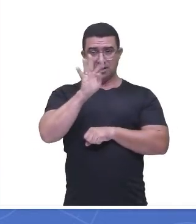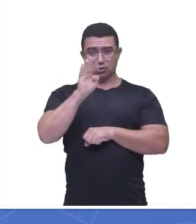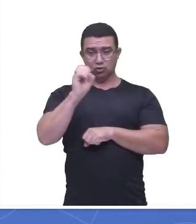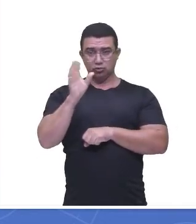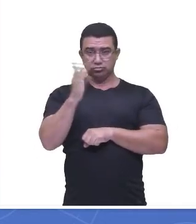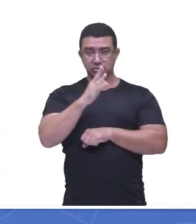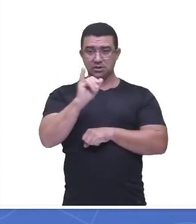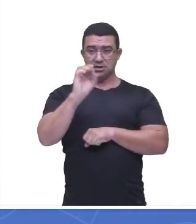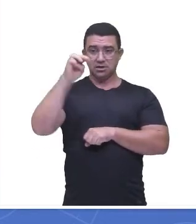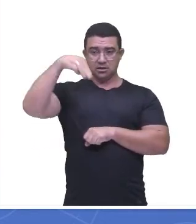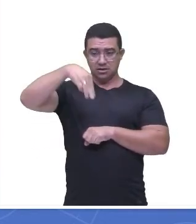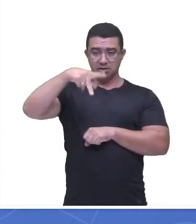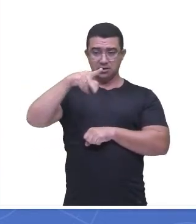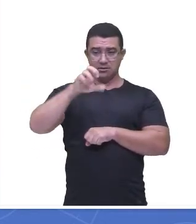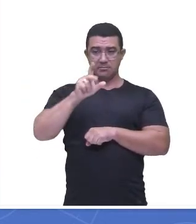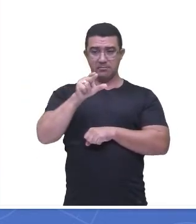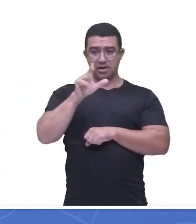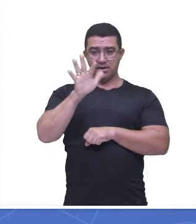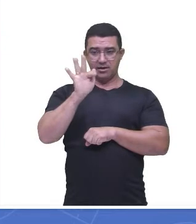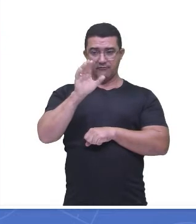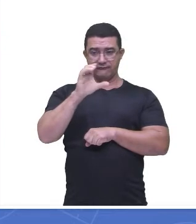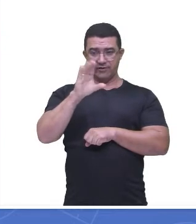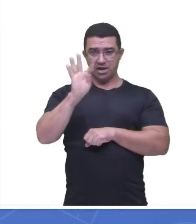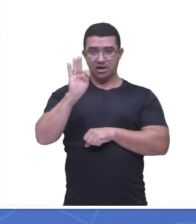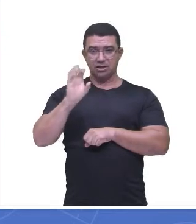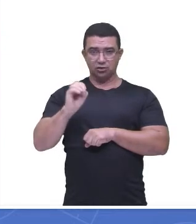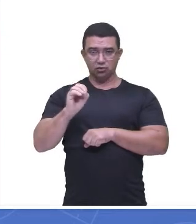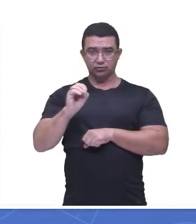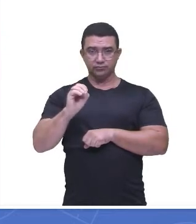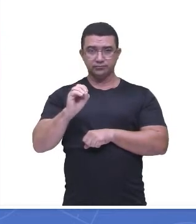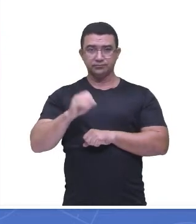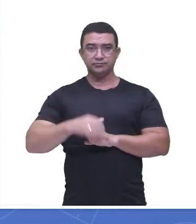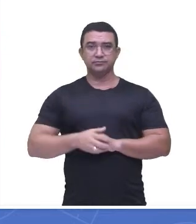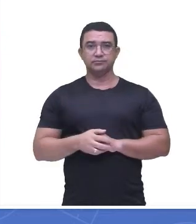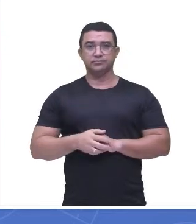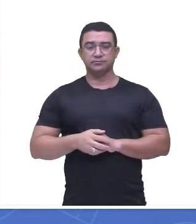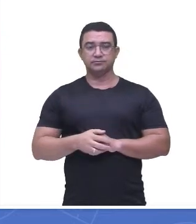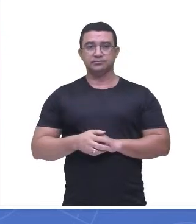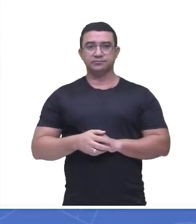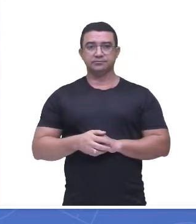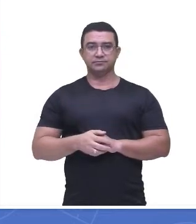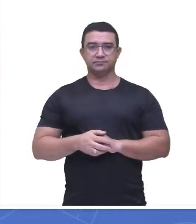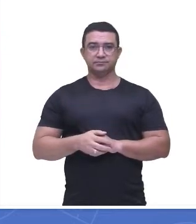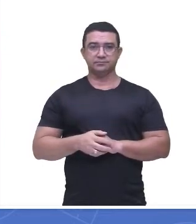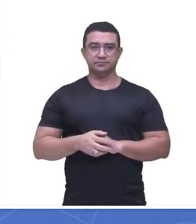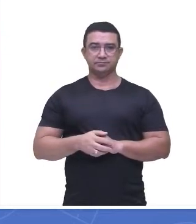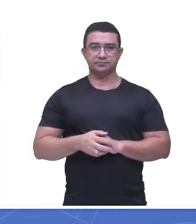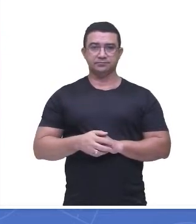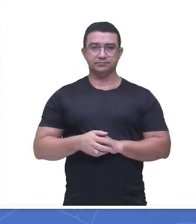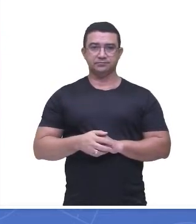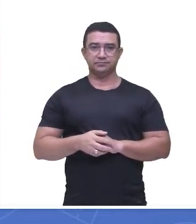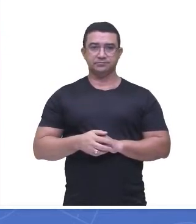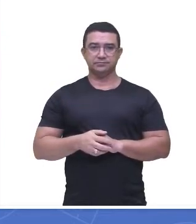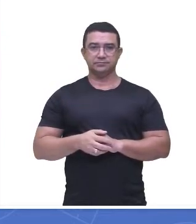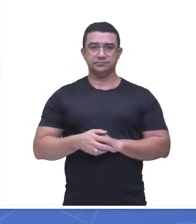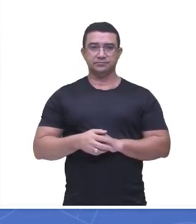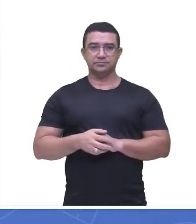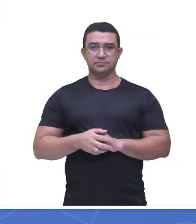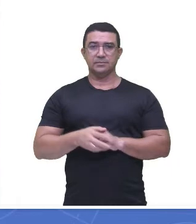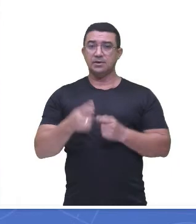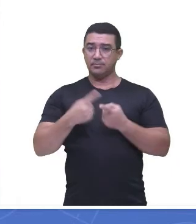professor? Se vocês observaram bem, essa segunda questão ela é quase igual à questão número 1. Olha